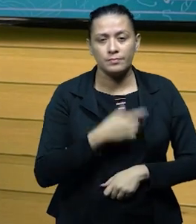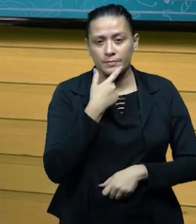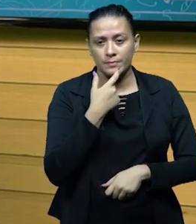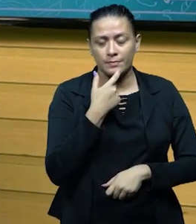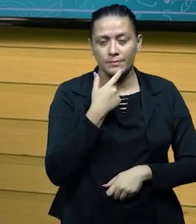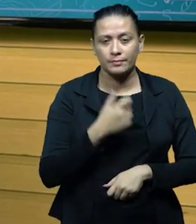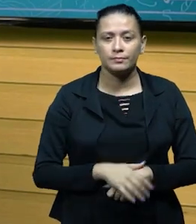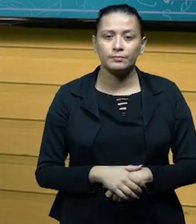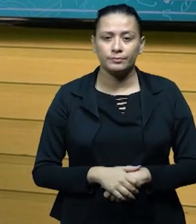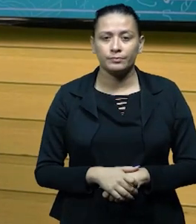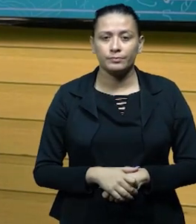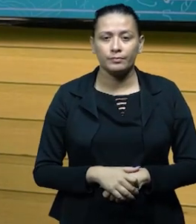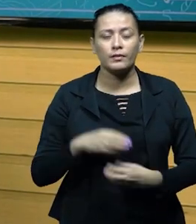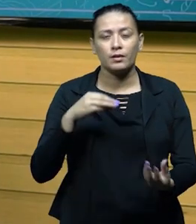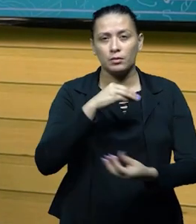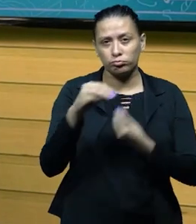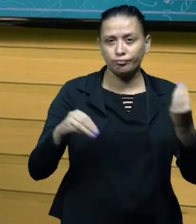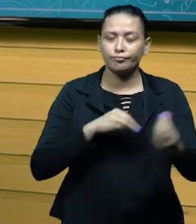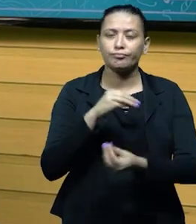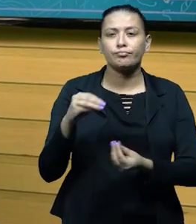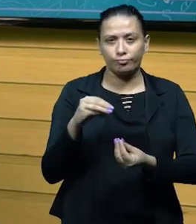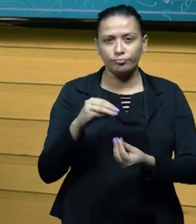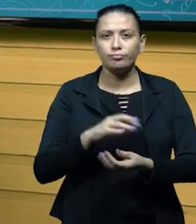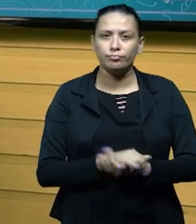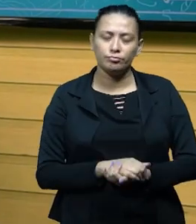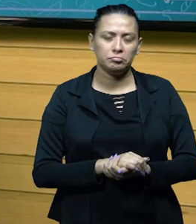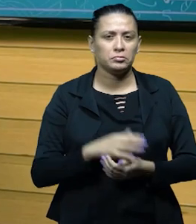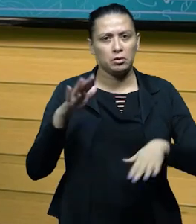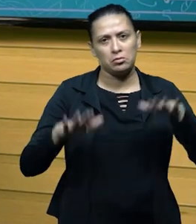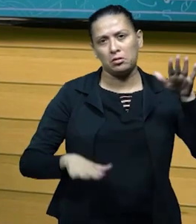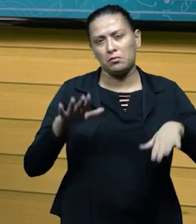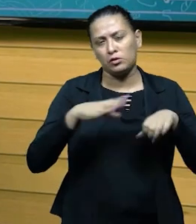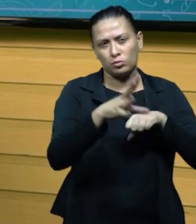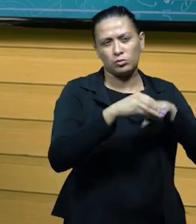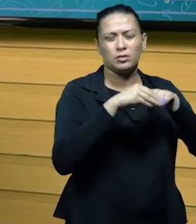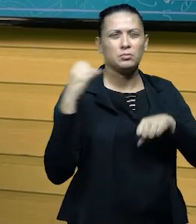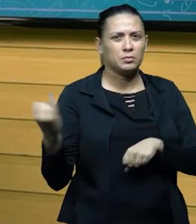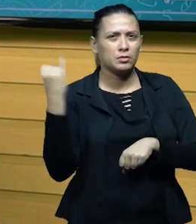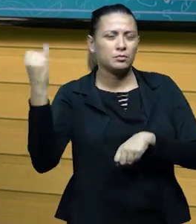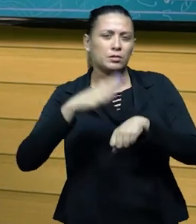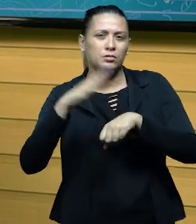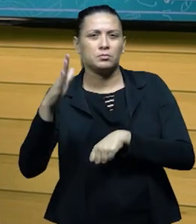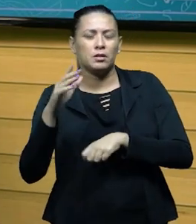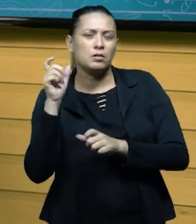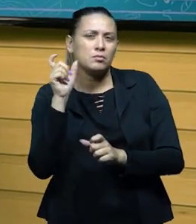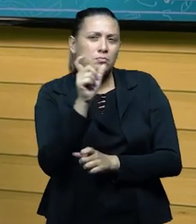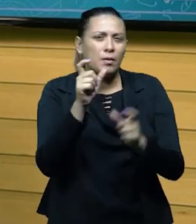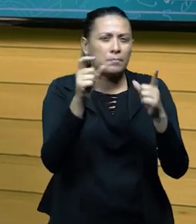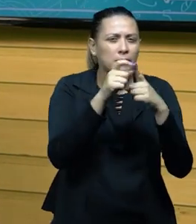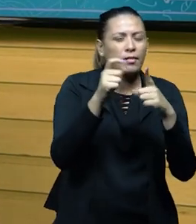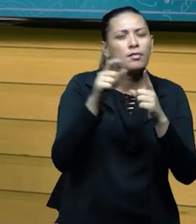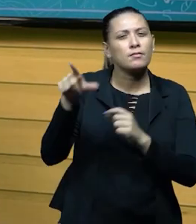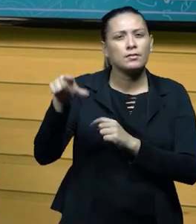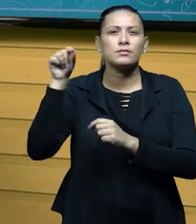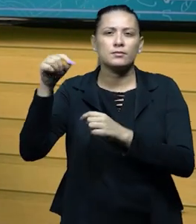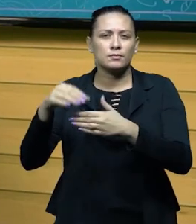também essa essa mescla pra gente de Talvez um um conhecimento mais importante né uma palavra que se